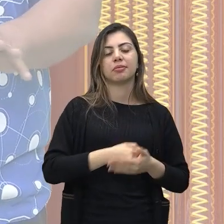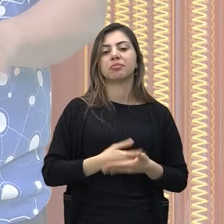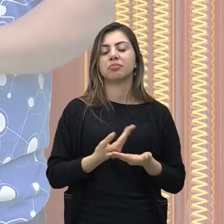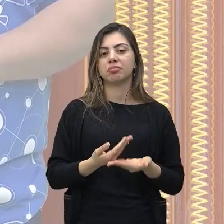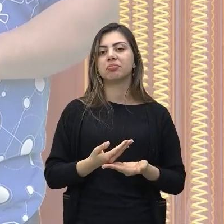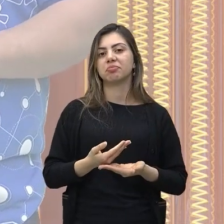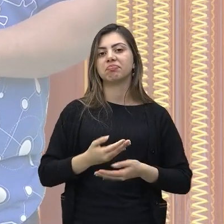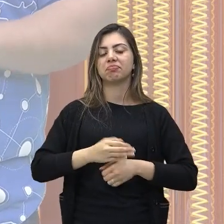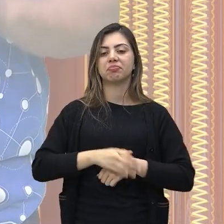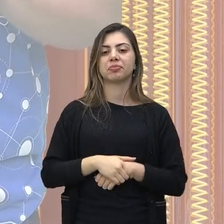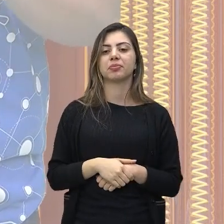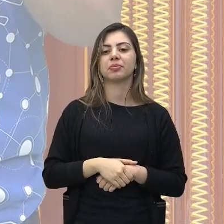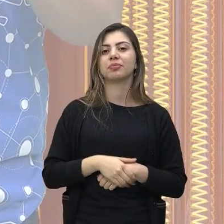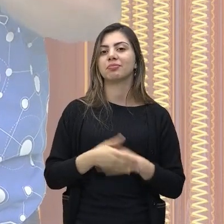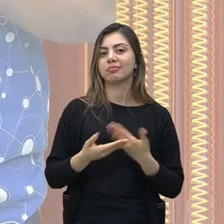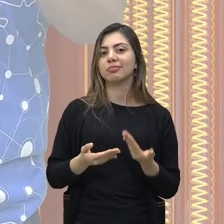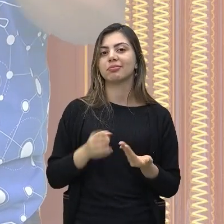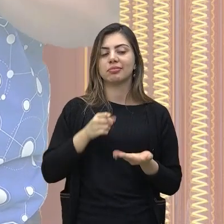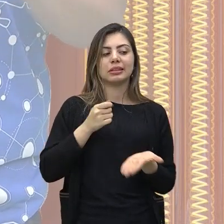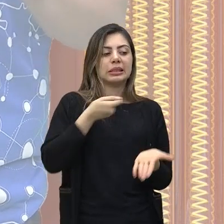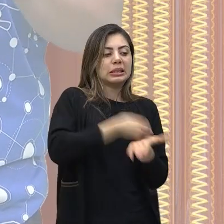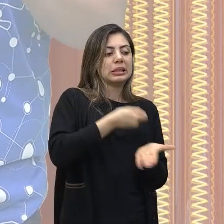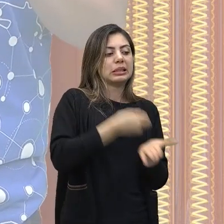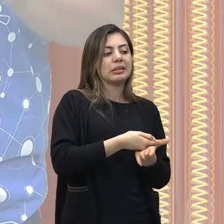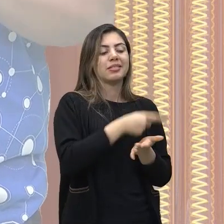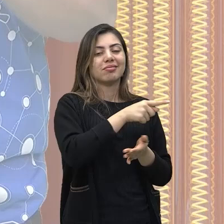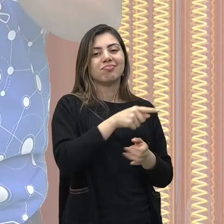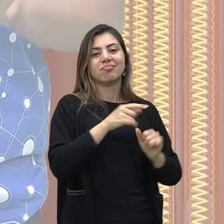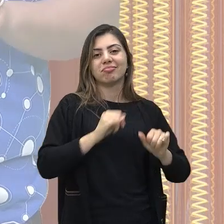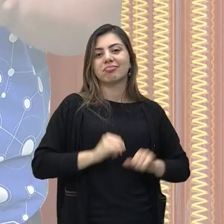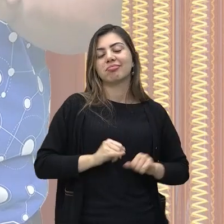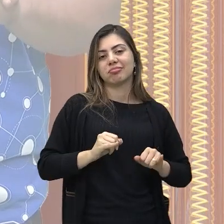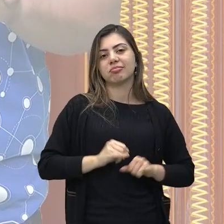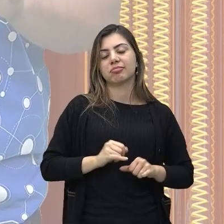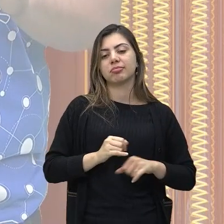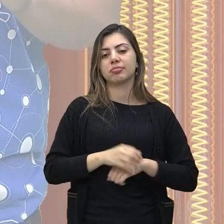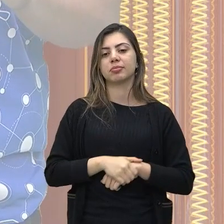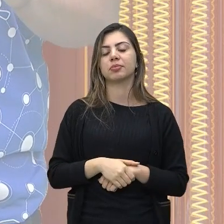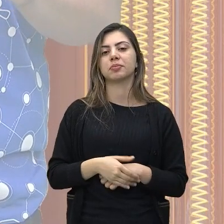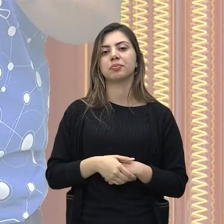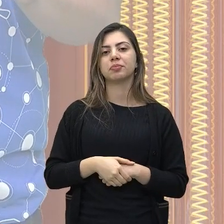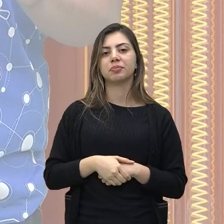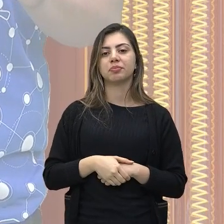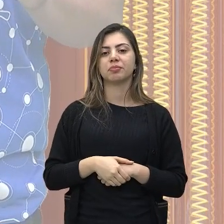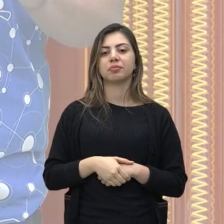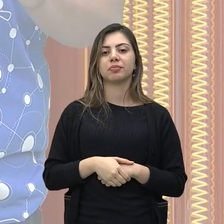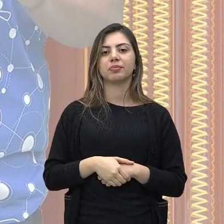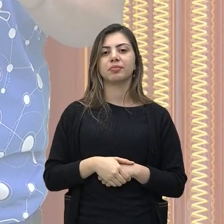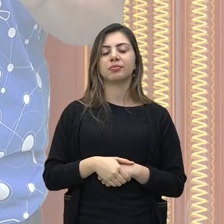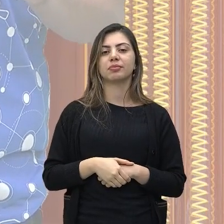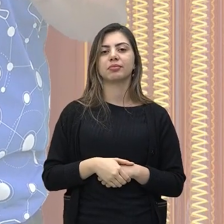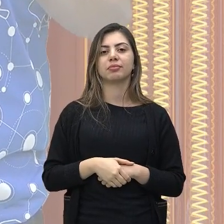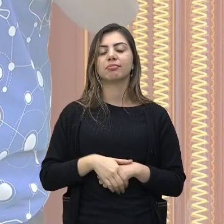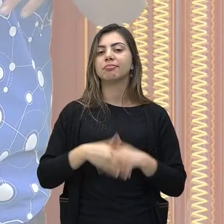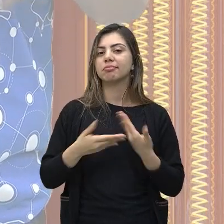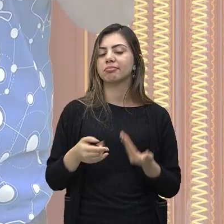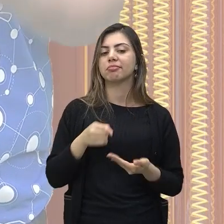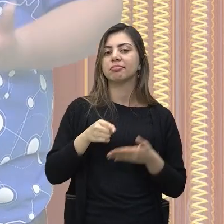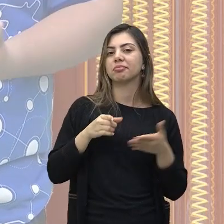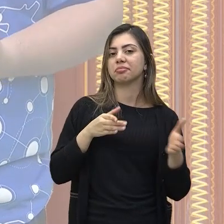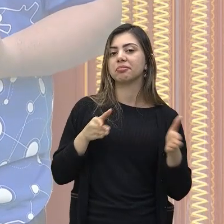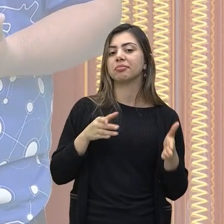e acabou-se. Basicamente, de forma bem simplificada, seria mais ou menos isso, dizer que desse momento nós temos